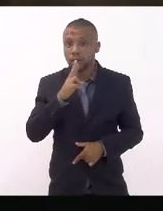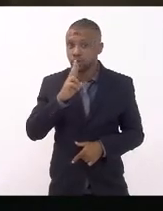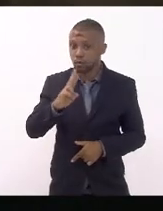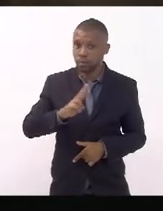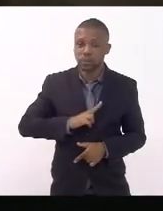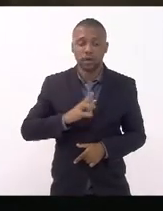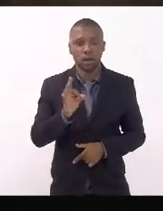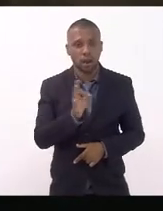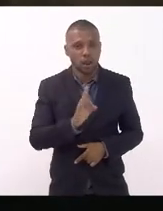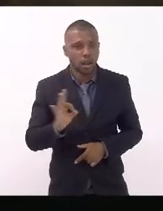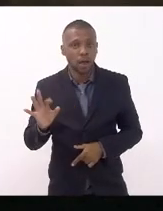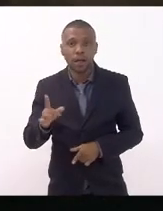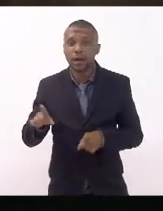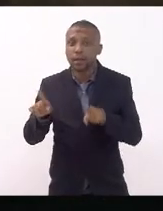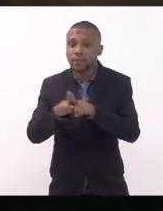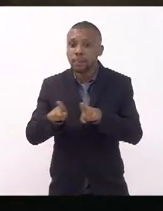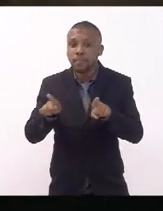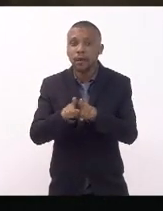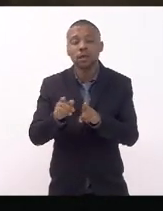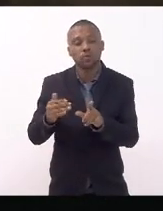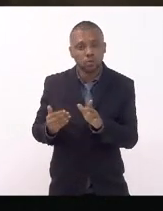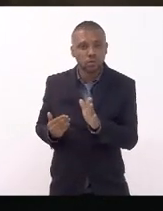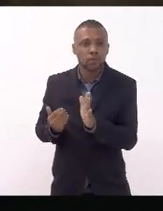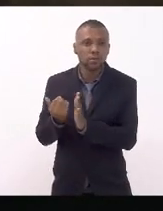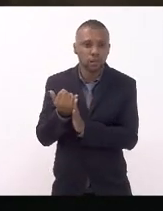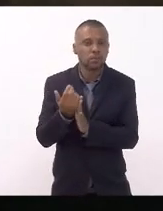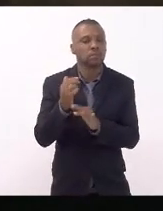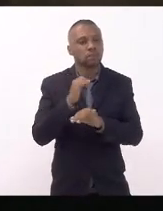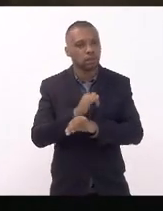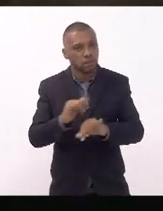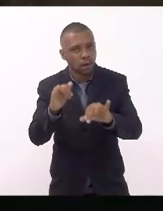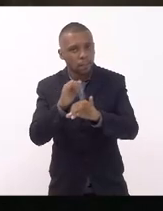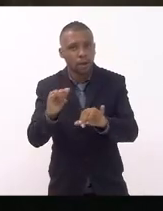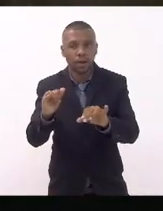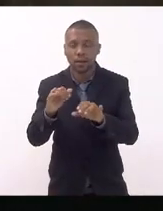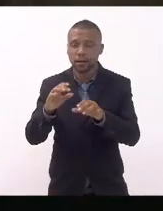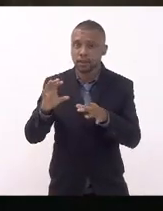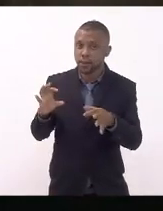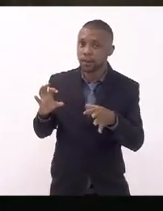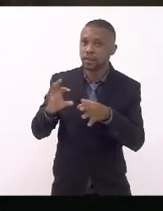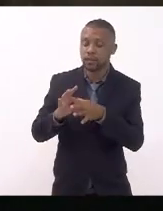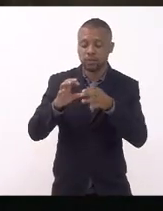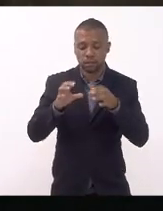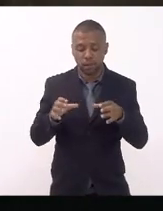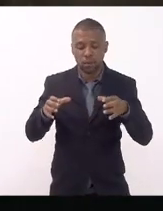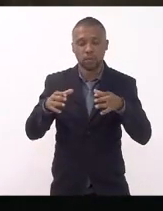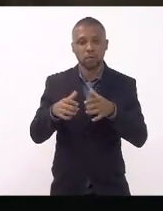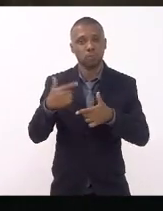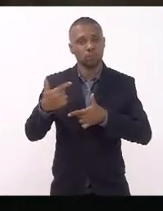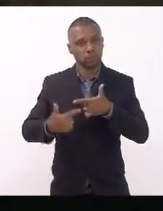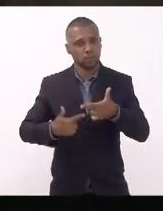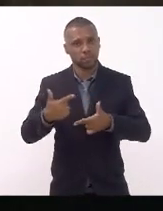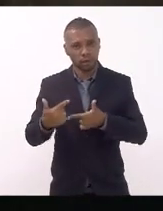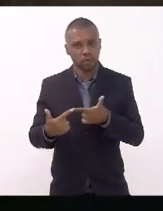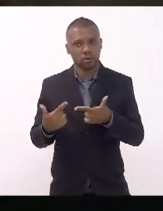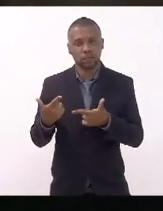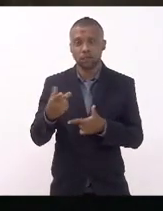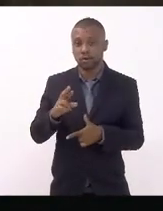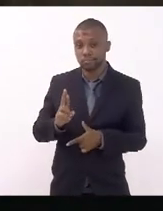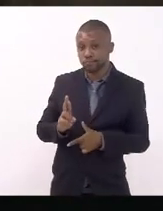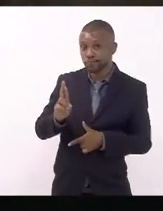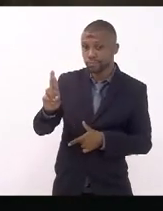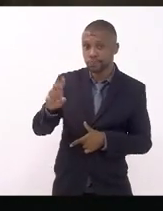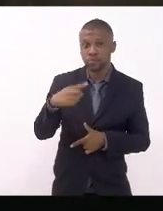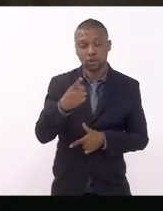e o início dessa campanha a partir da Comissão de Trabalho que eu presido, para que a gente